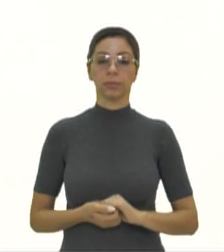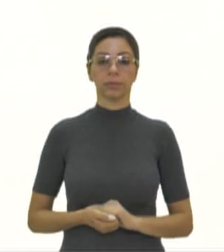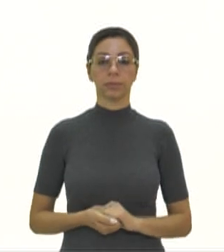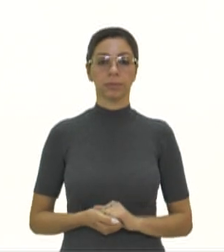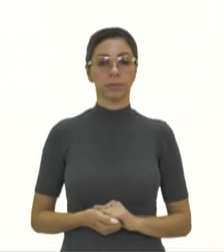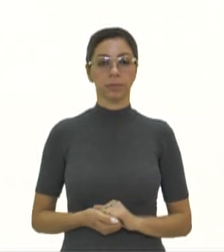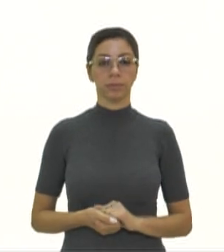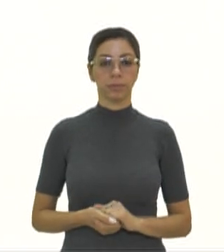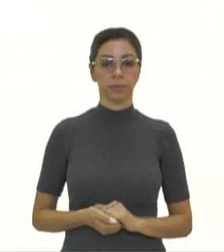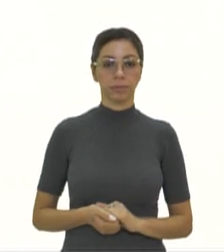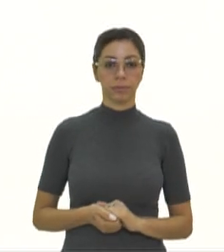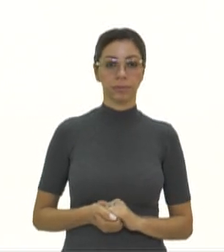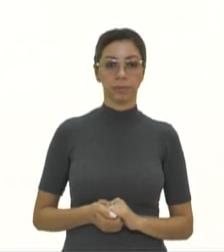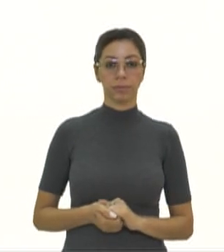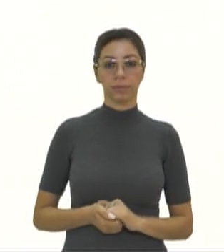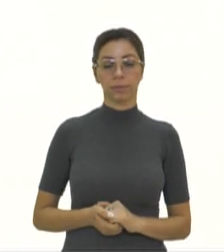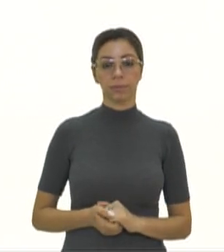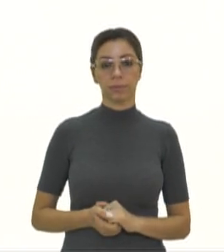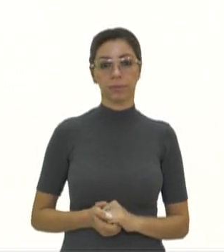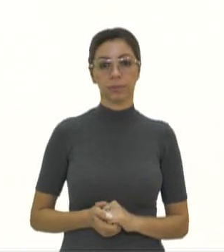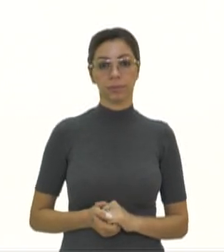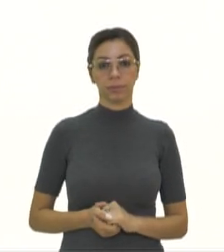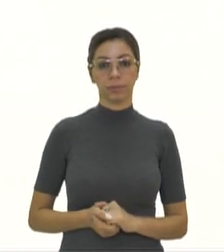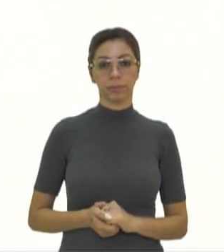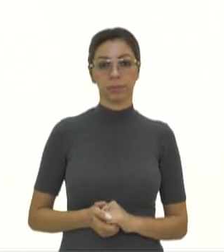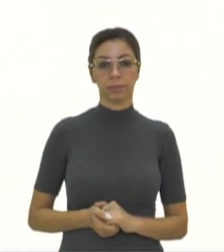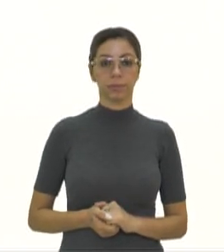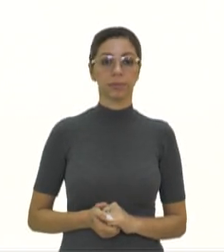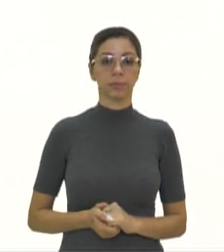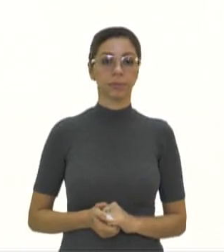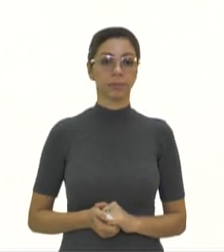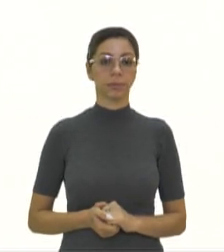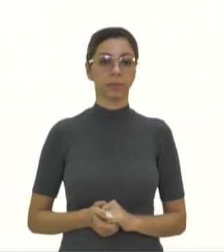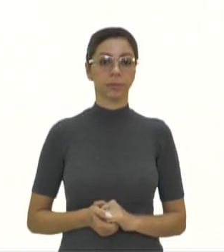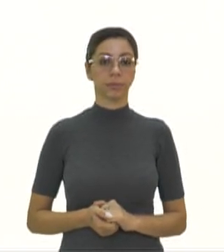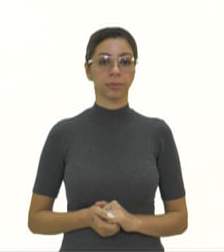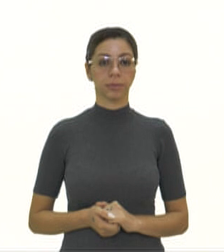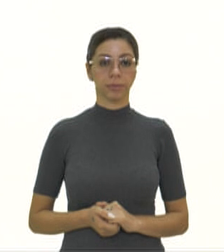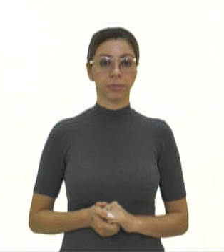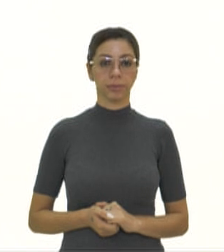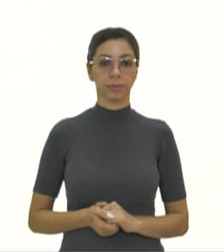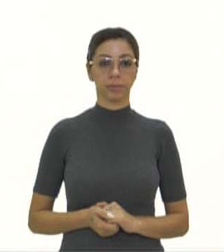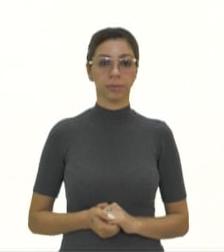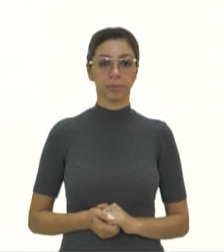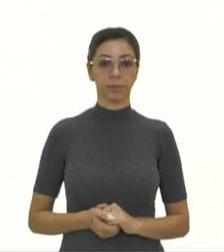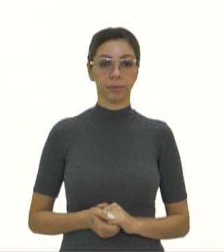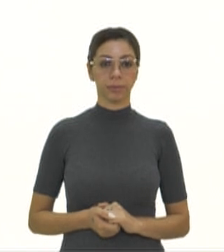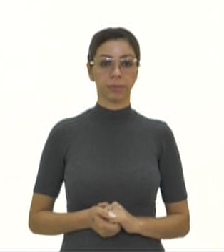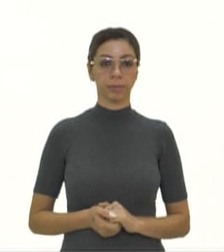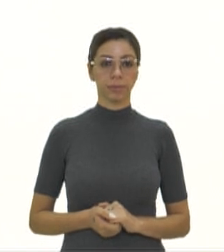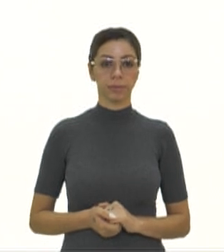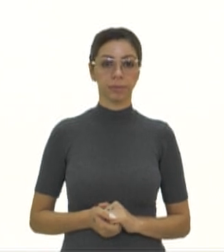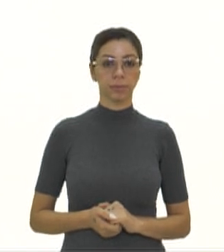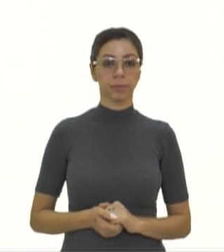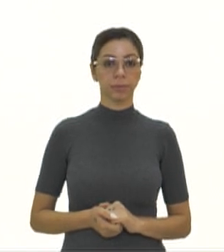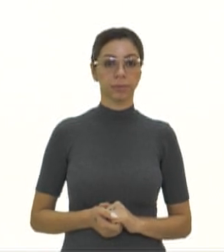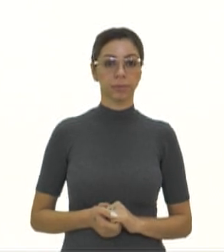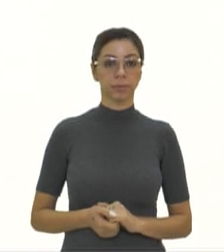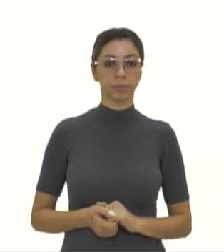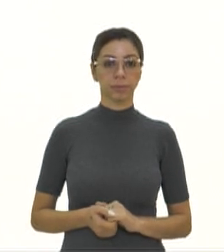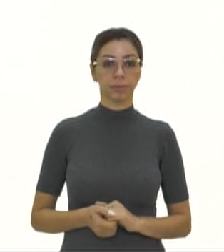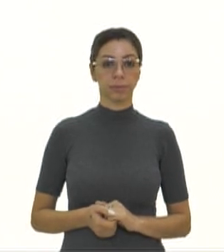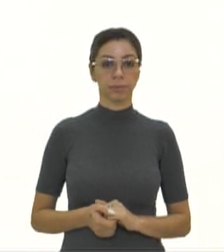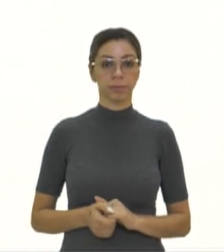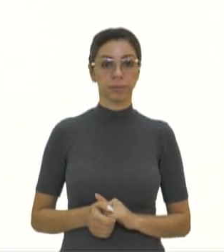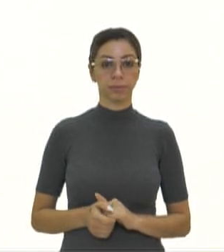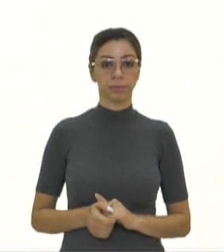ones, completely new ones. The pop cycle eventually or finally end